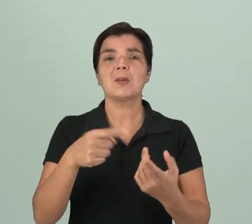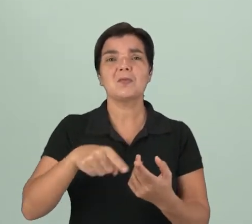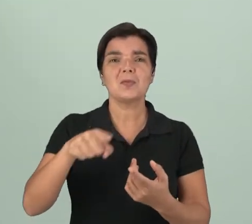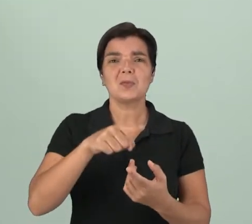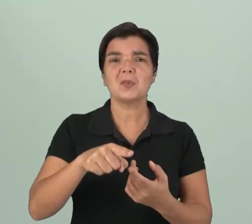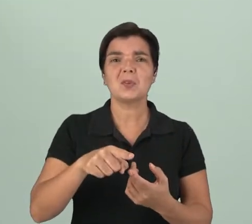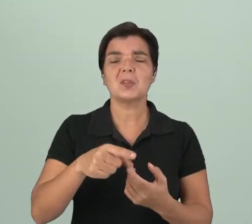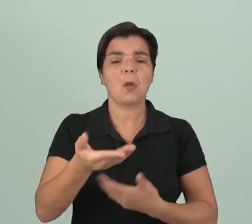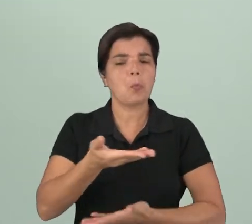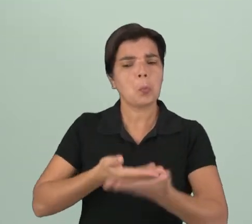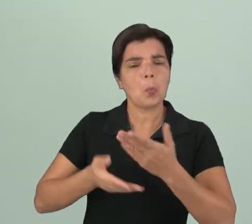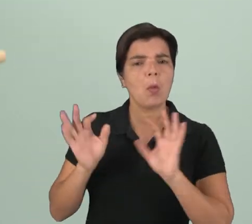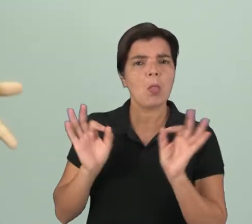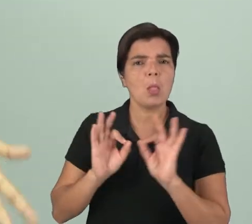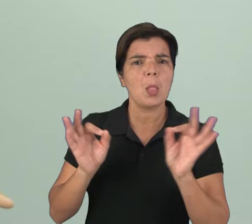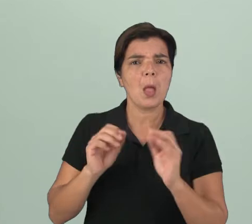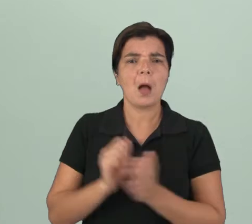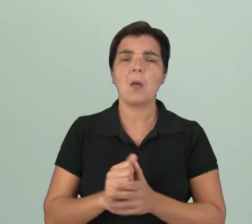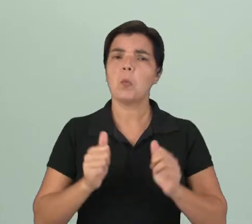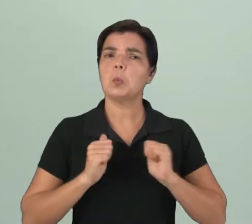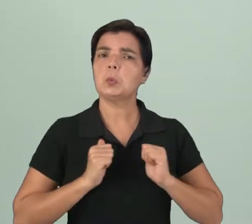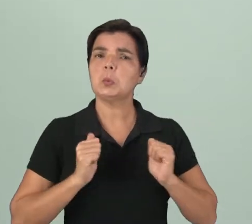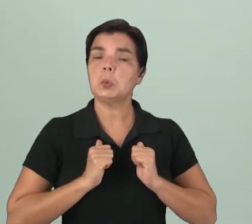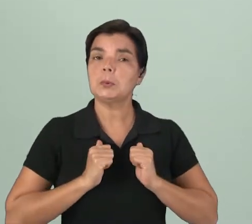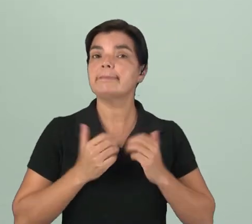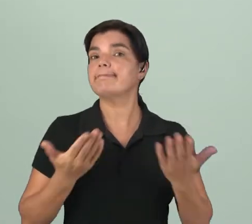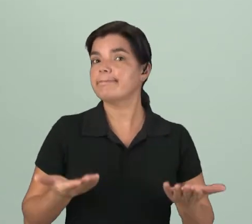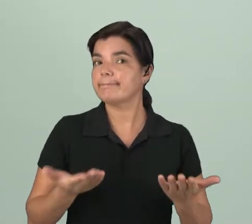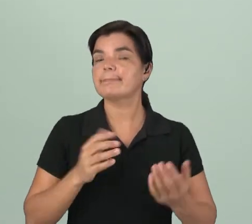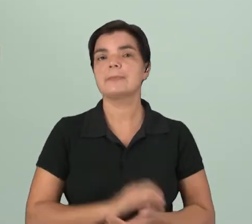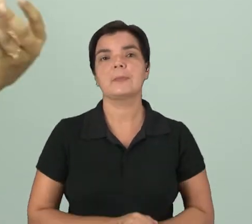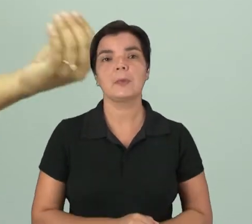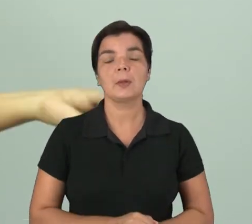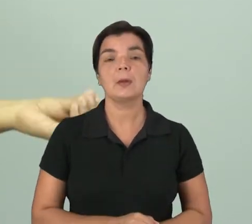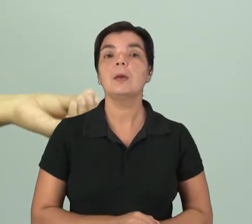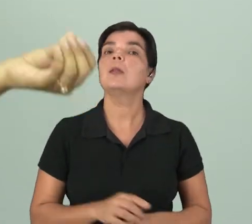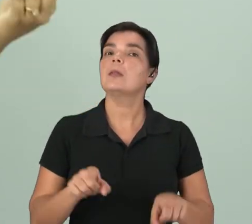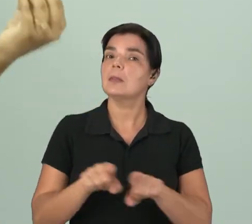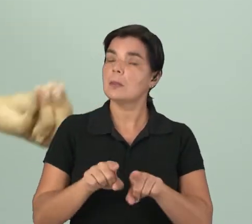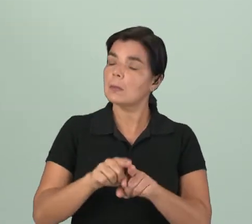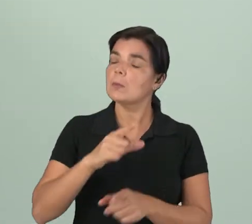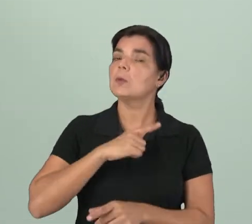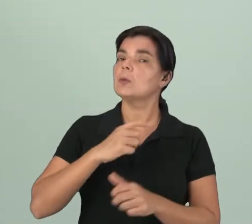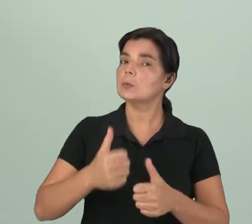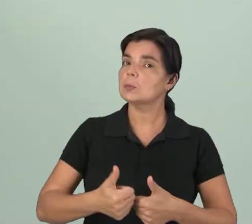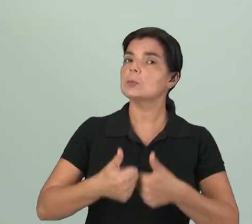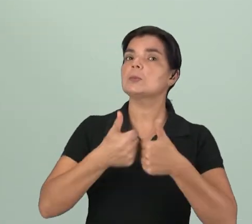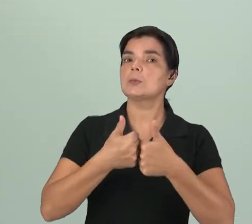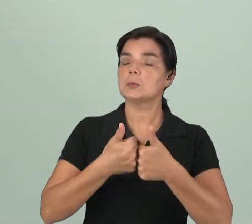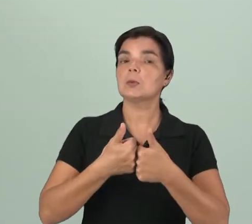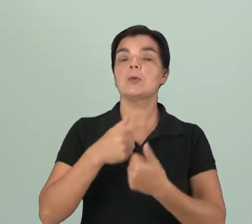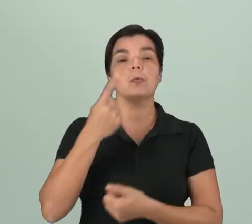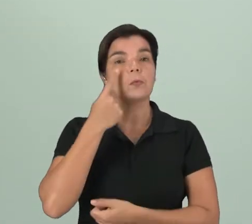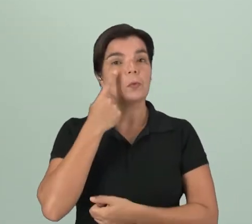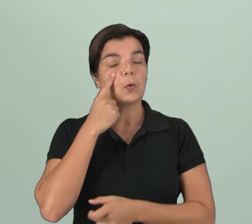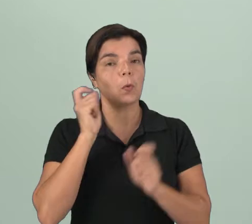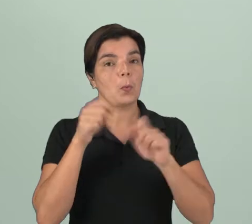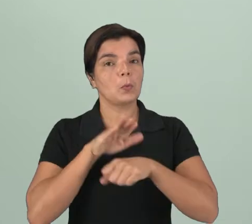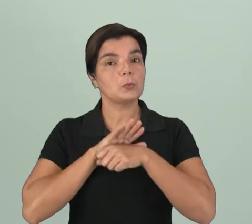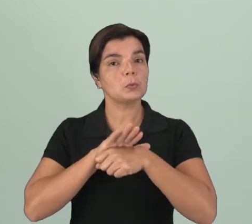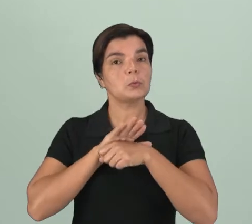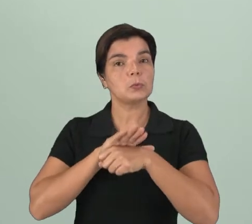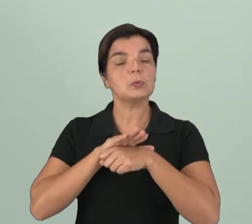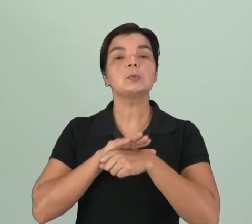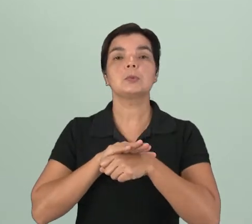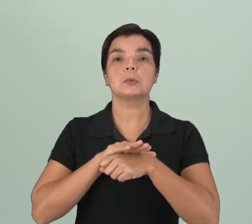você não está socializando, você vai virar um sedentário e tudo mais, né? Mas a gente também tem os pontos positivos, né? A gente viu que pode te